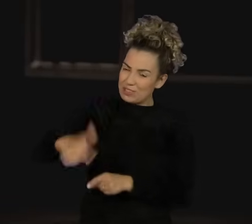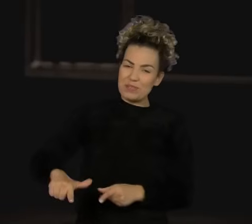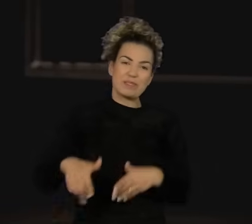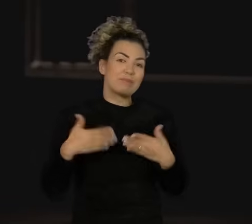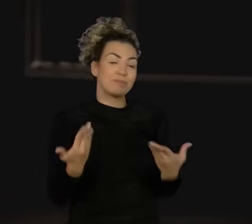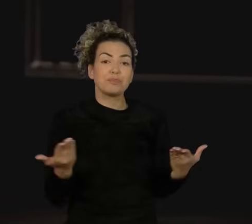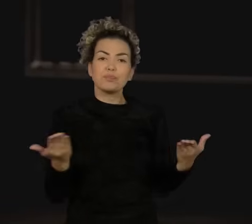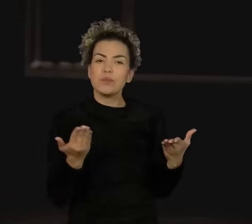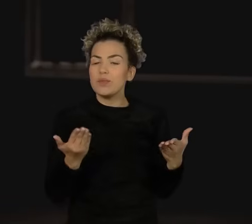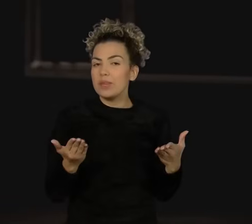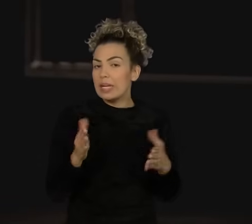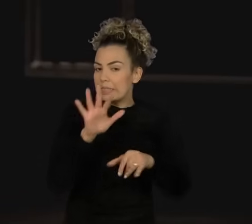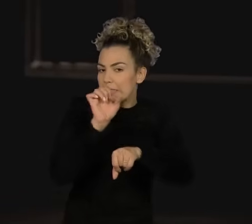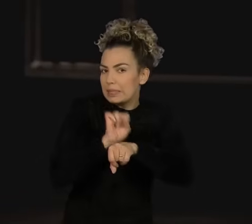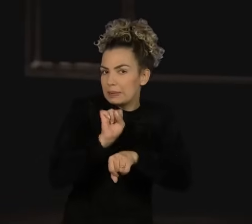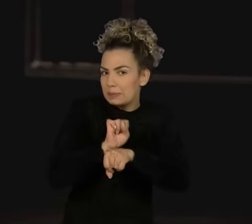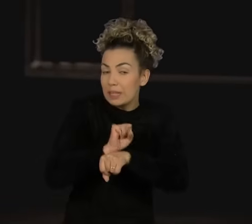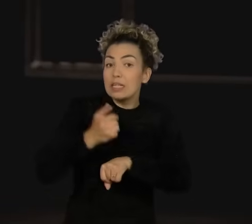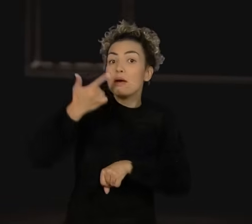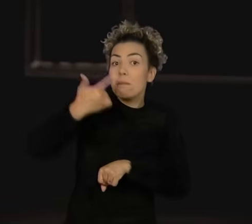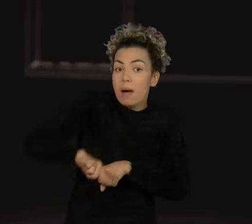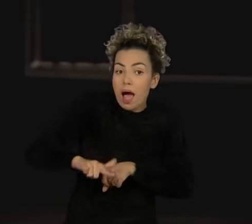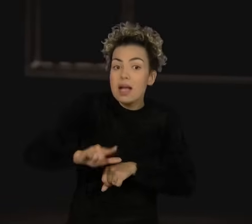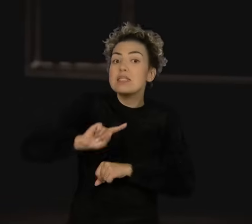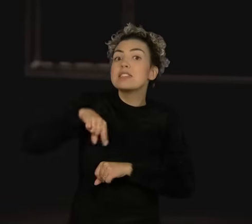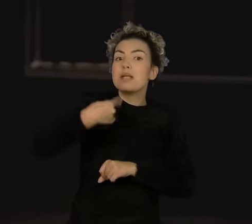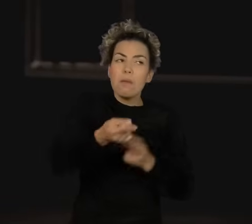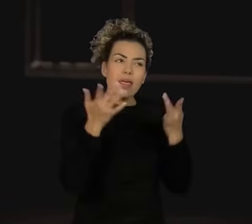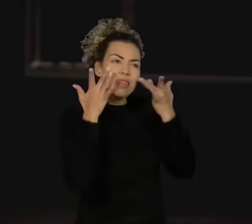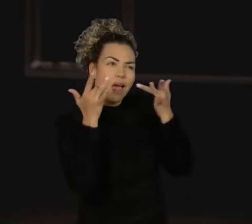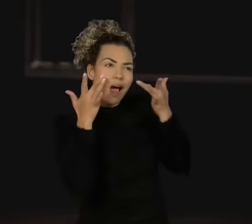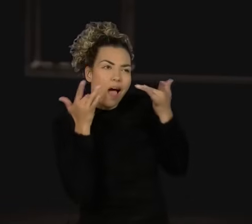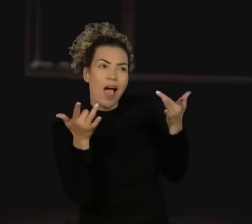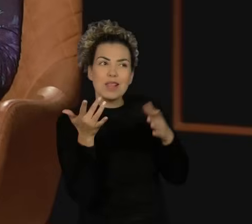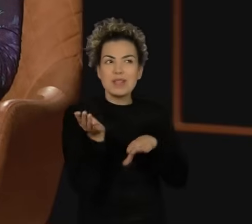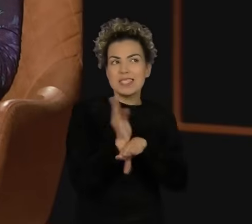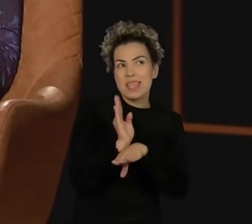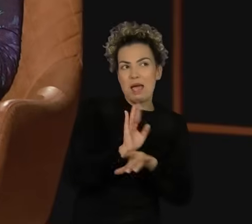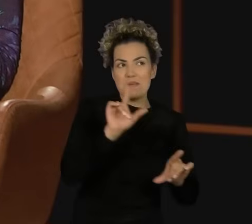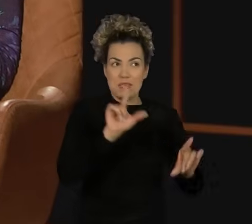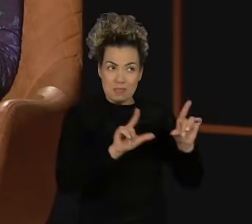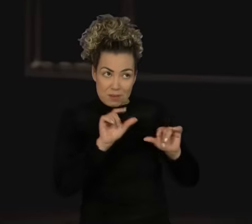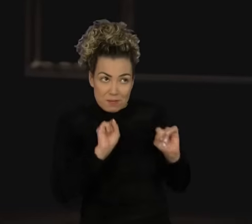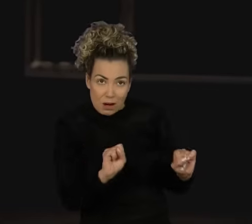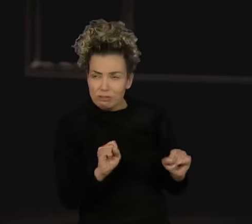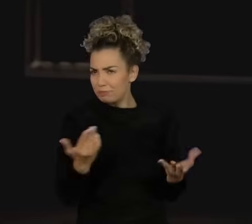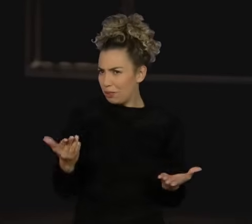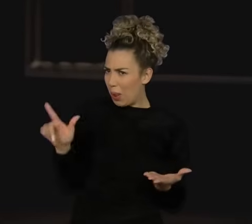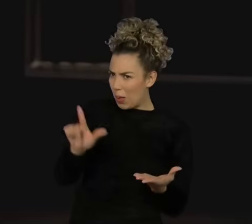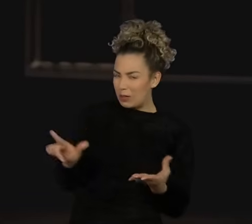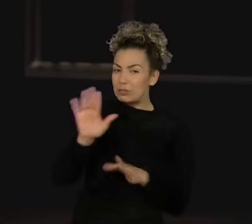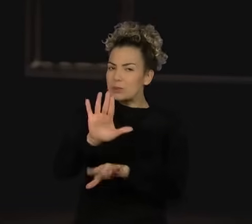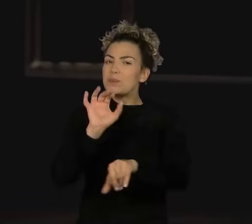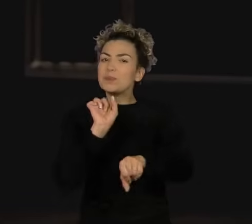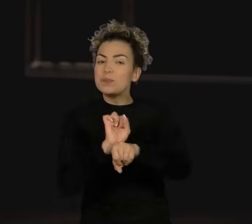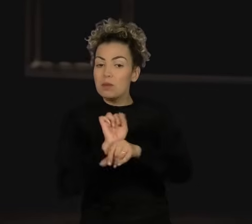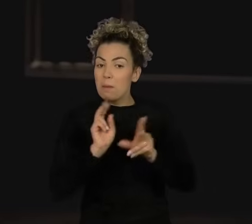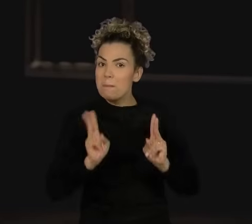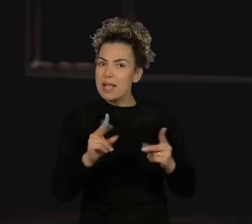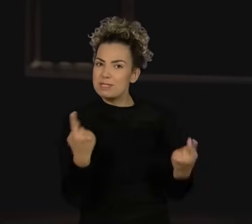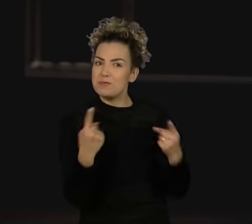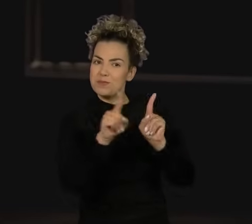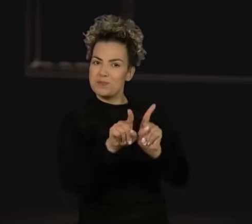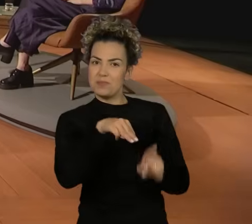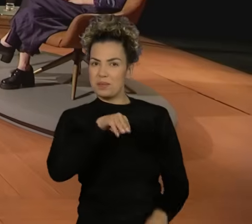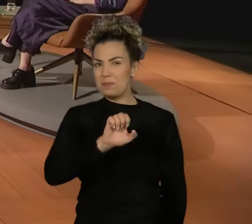para mais um intervalo, Mel, e a gente volta para falar mais de teatro, TV, cinema, pode ser? Lógico. Voltamos em instantes com Mel